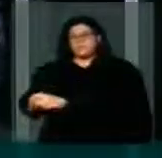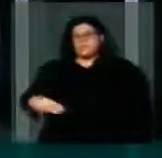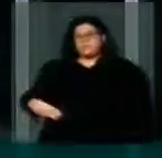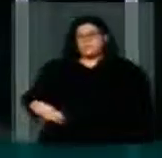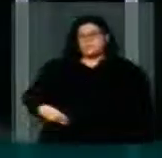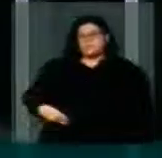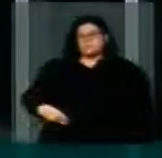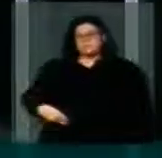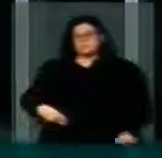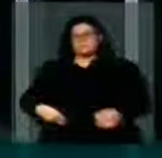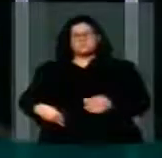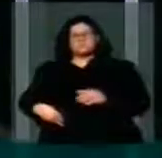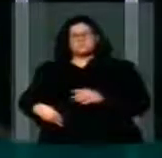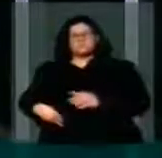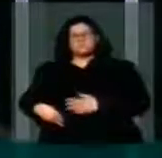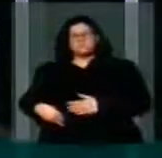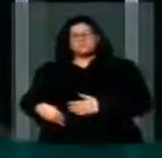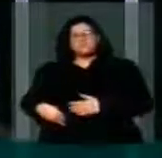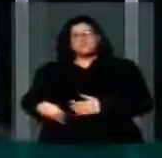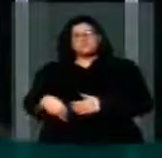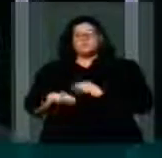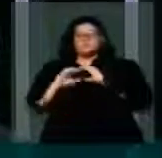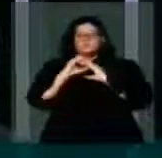vem querendo regular a mídia.